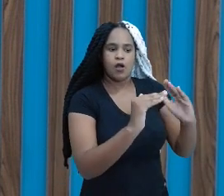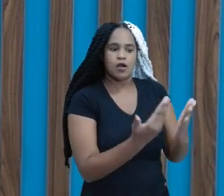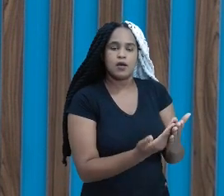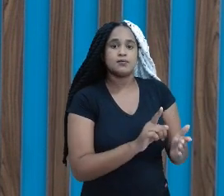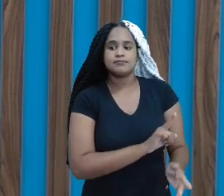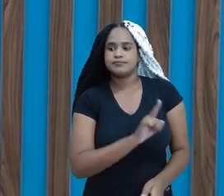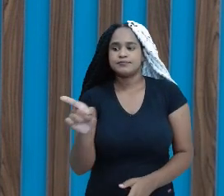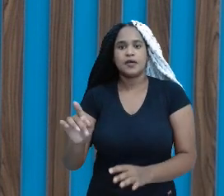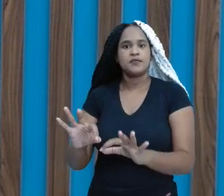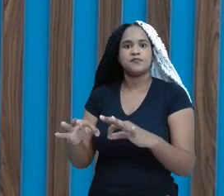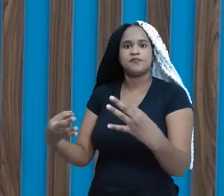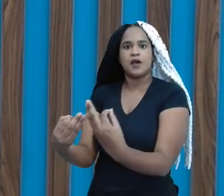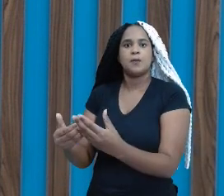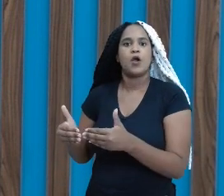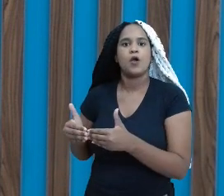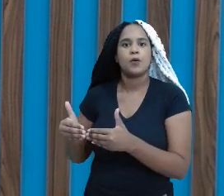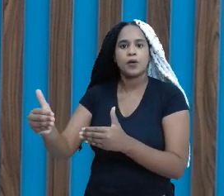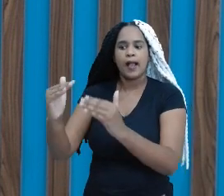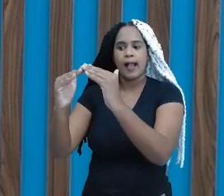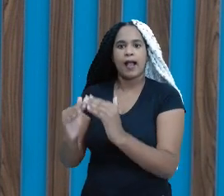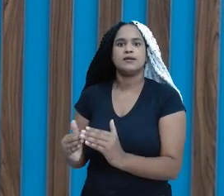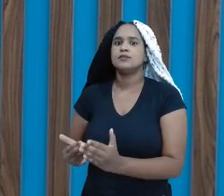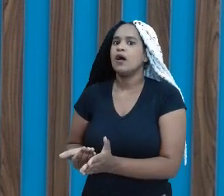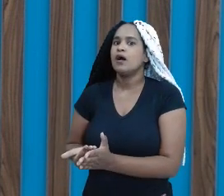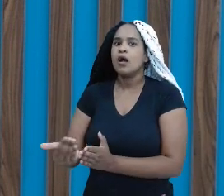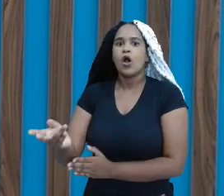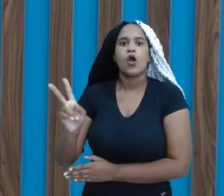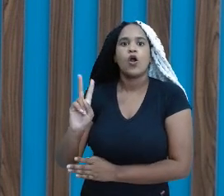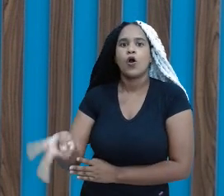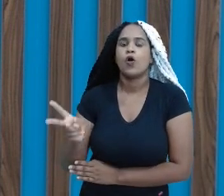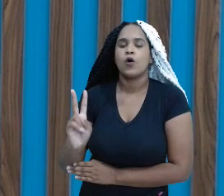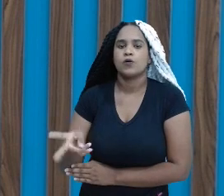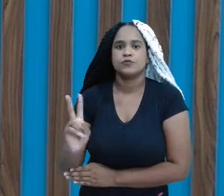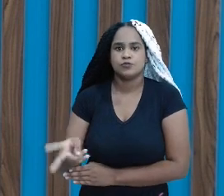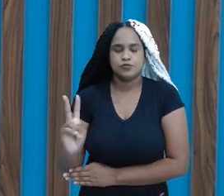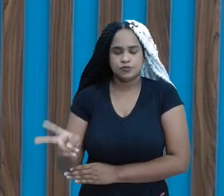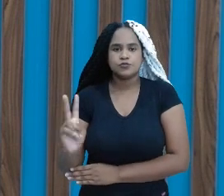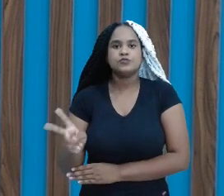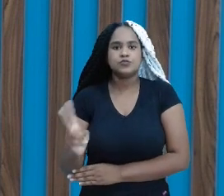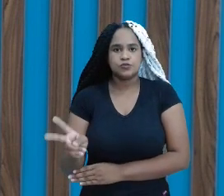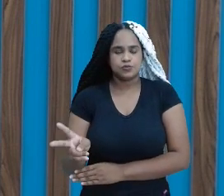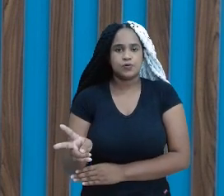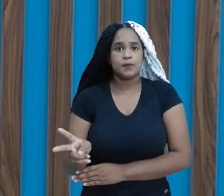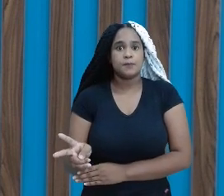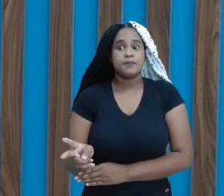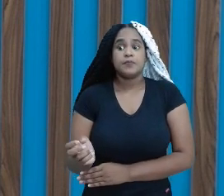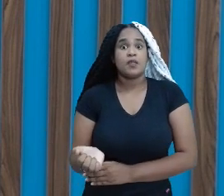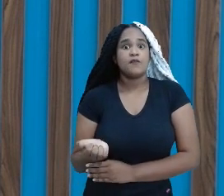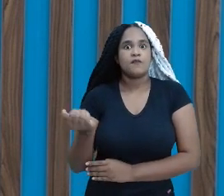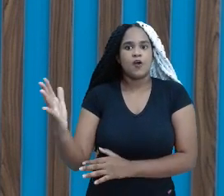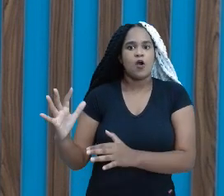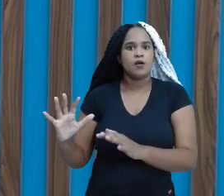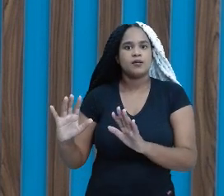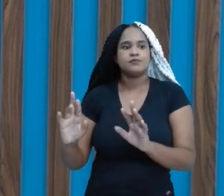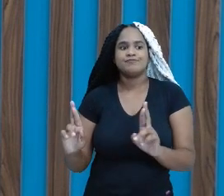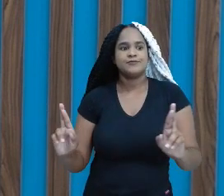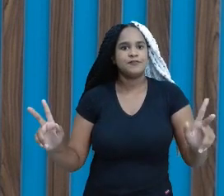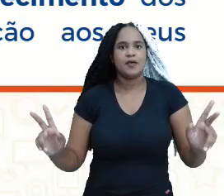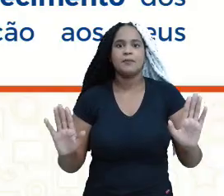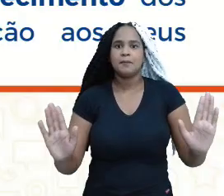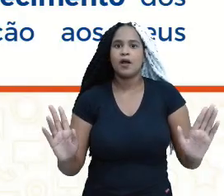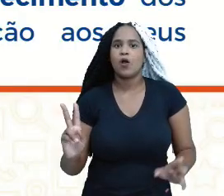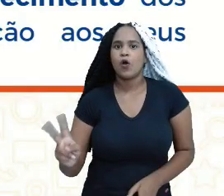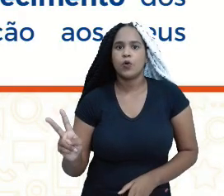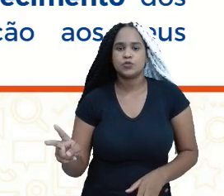desenvolvidas no contexto de casa, no contexto que não é o contexto exclusivamente escolar. Então, essa